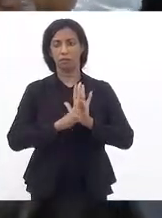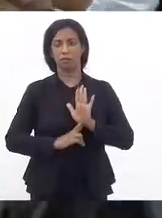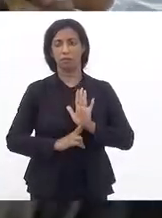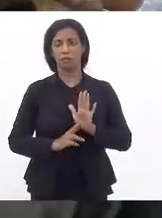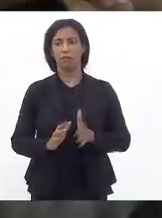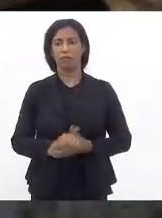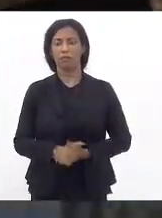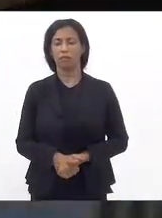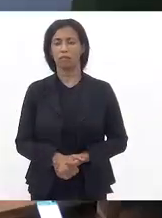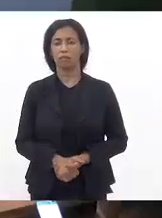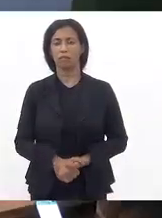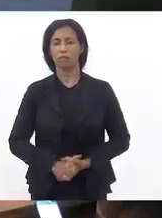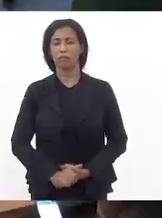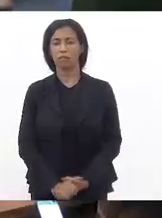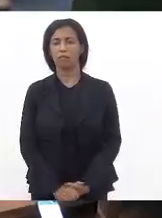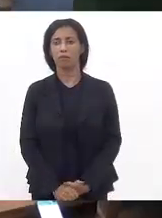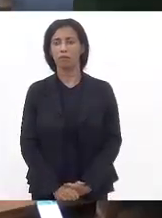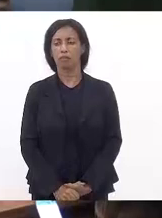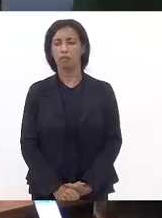Tia Jô